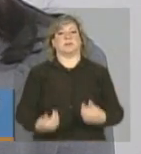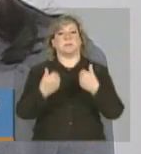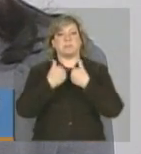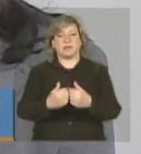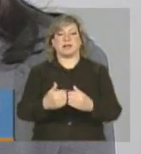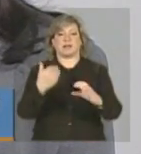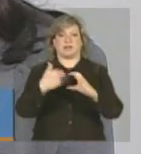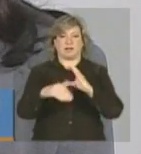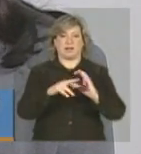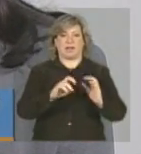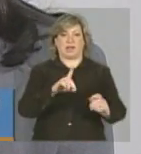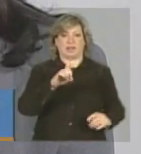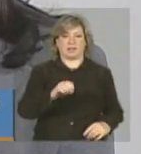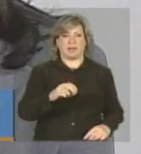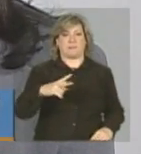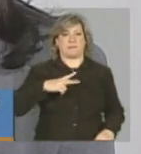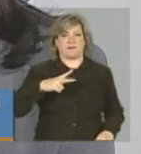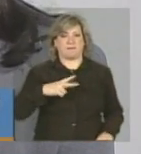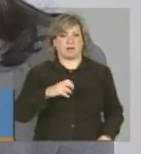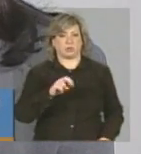e-mail